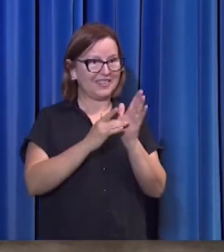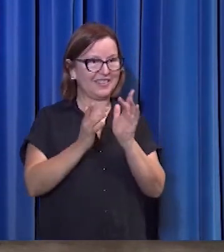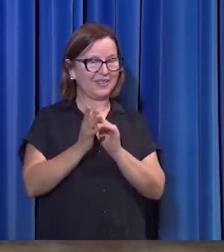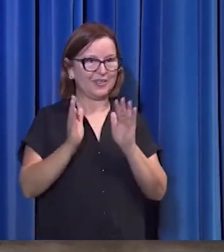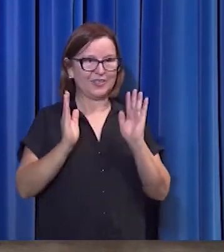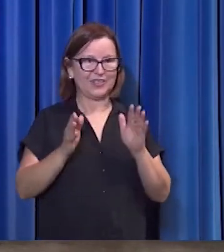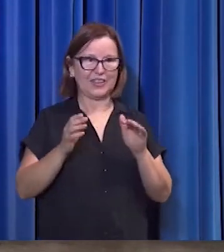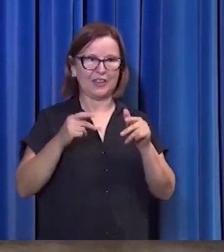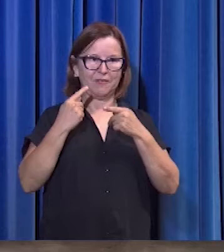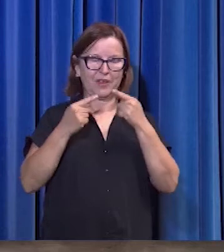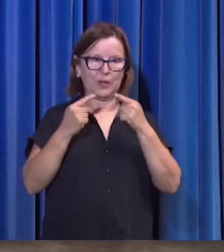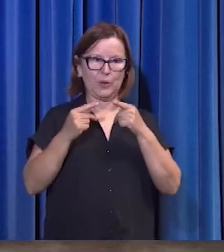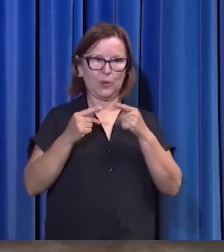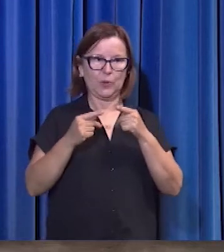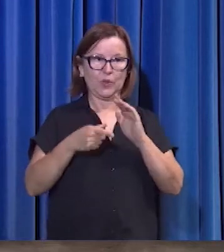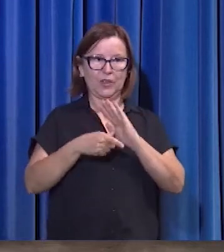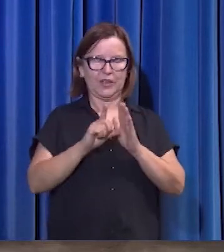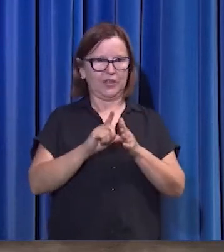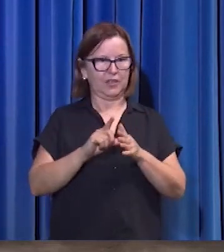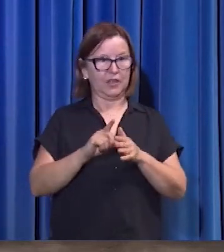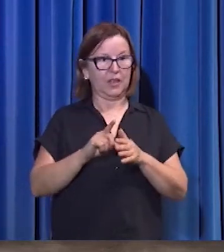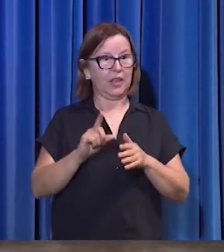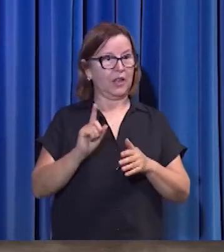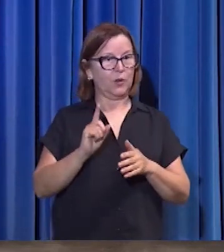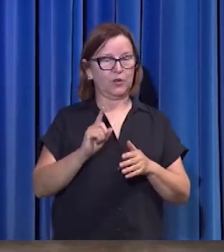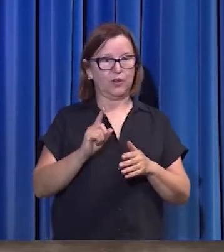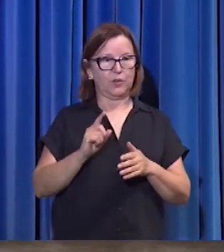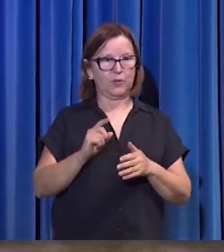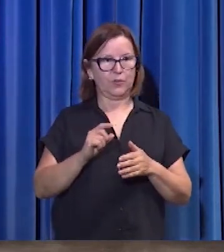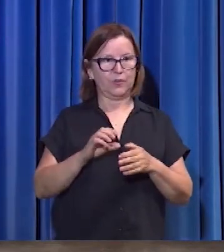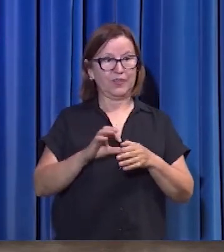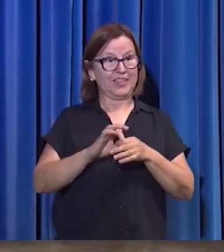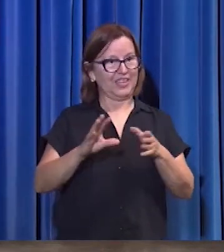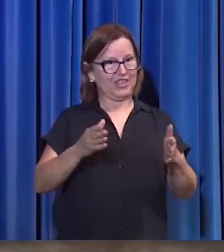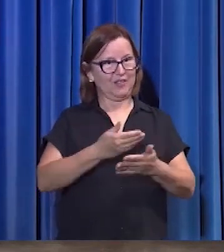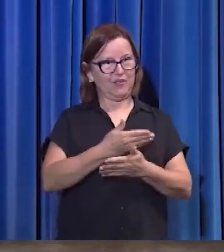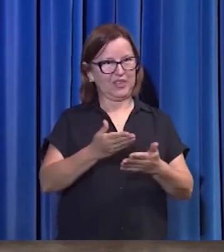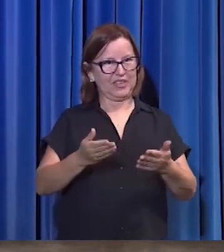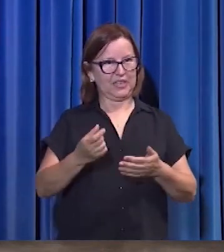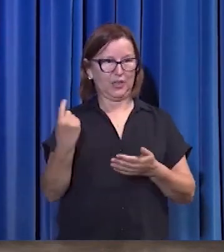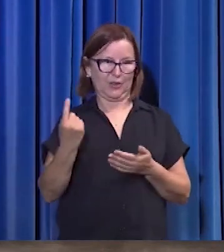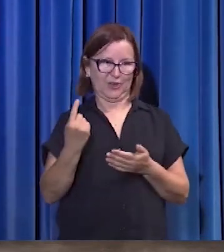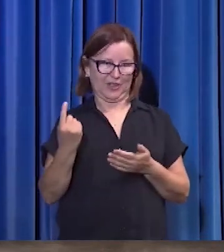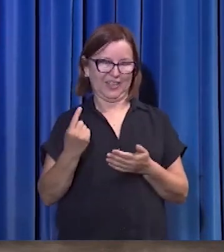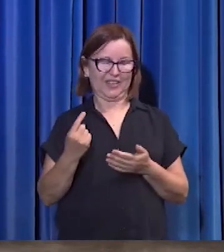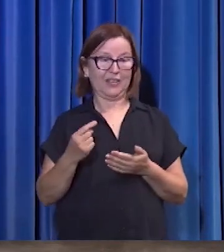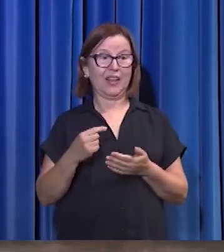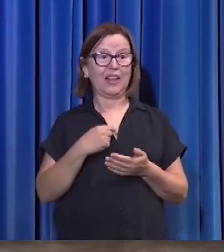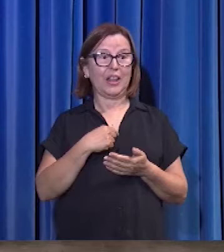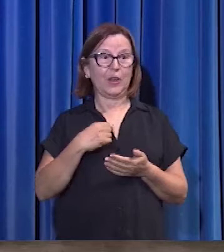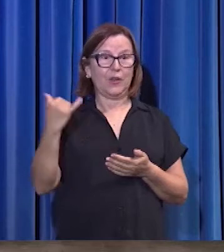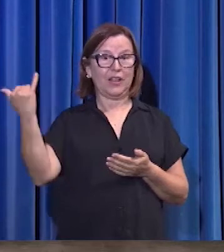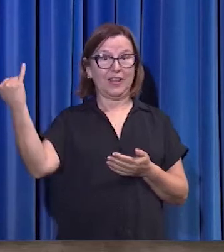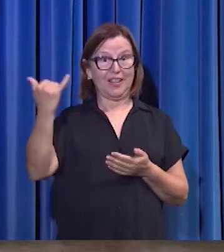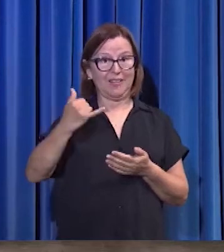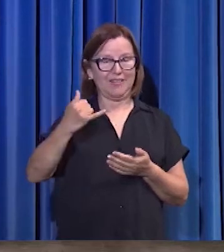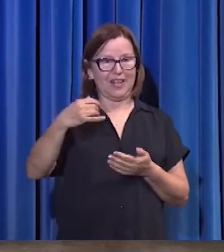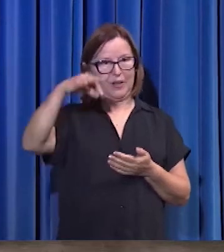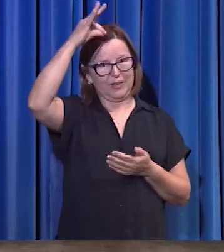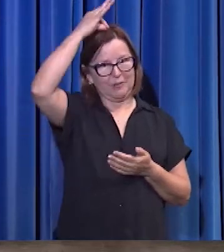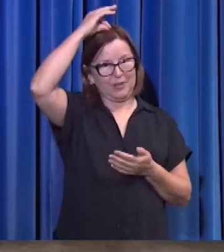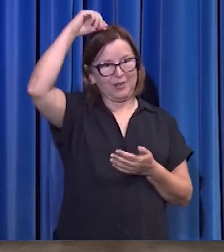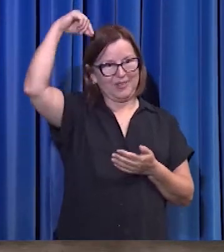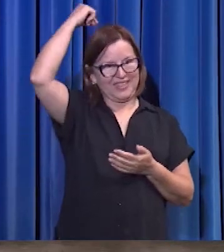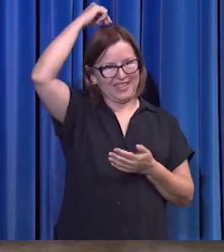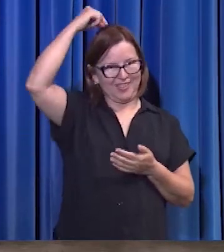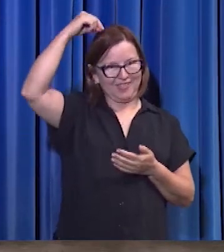não vou deixar vocês órfãos, eu vou mandar o Espírito Santo. E quando ele está dizendo aqui que ele vai e volta,